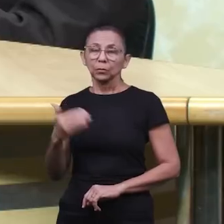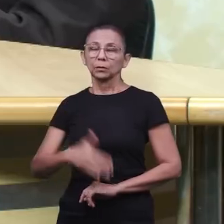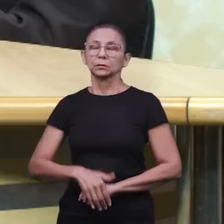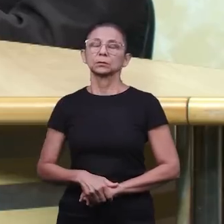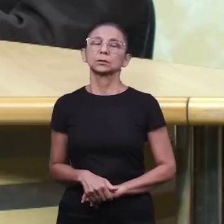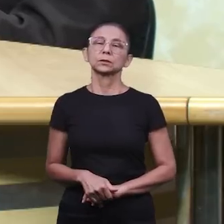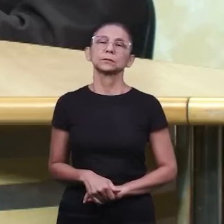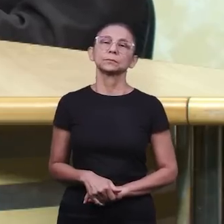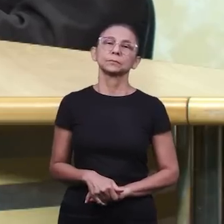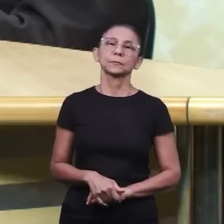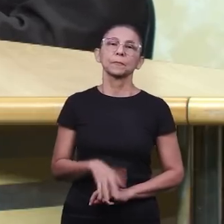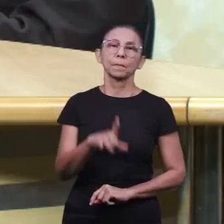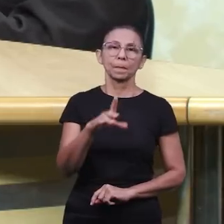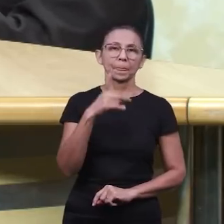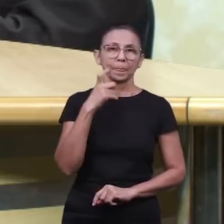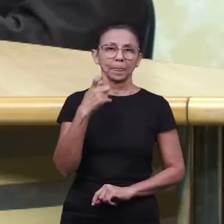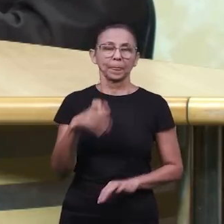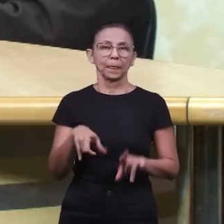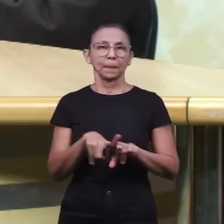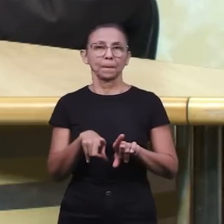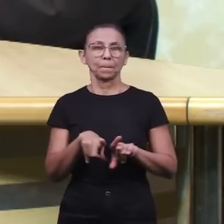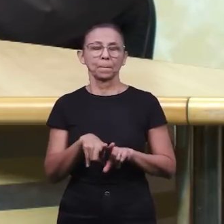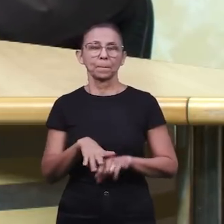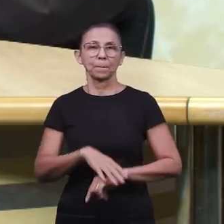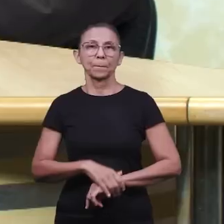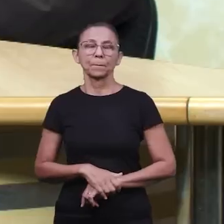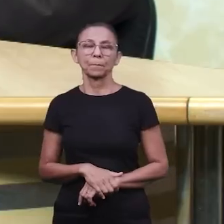de morte. Outro detalhe interessante.